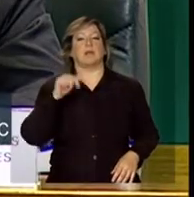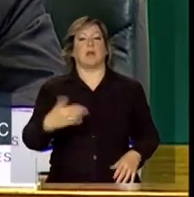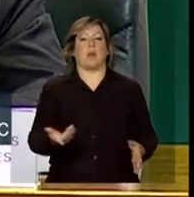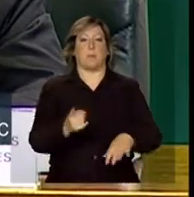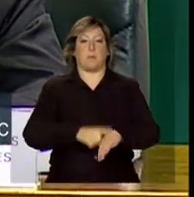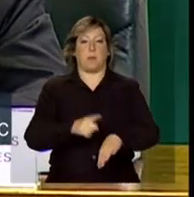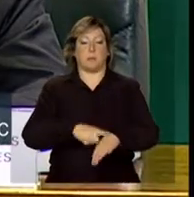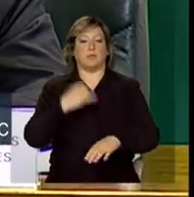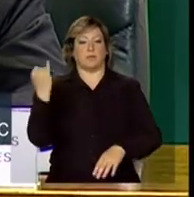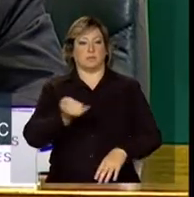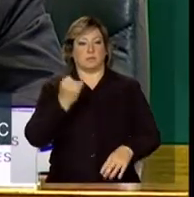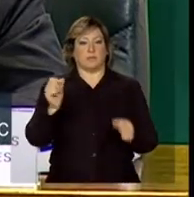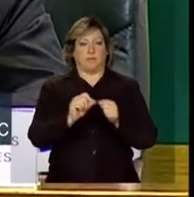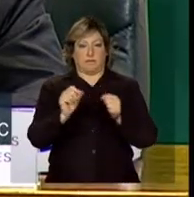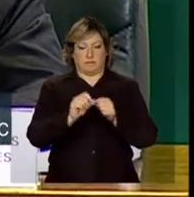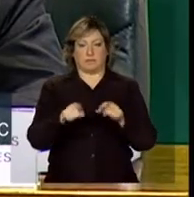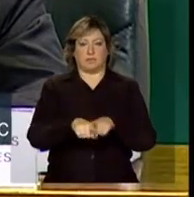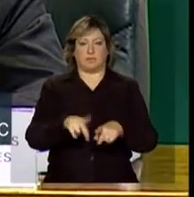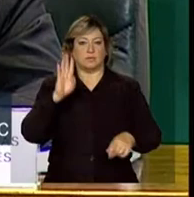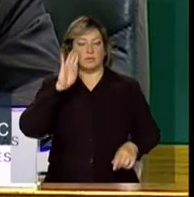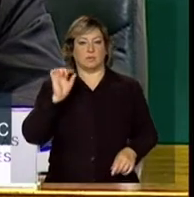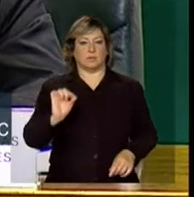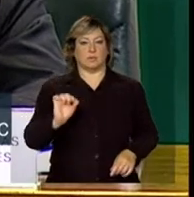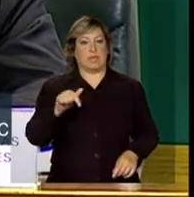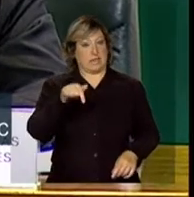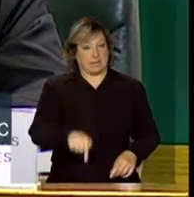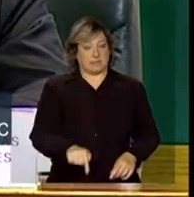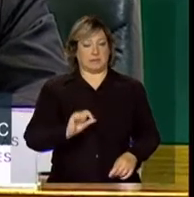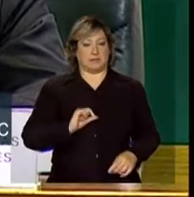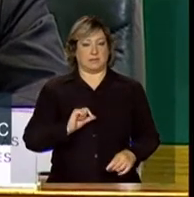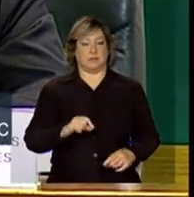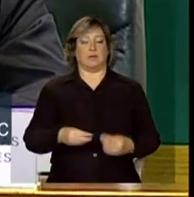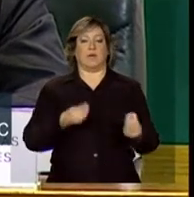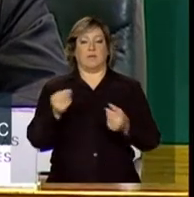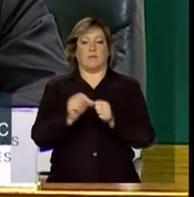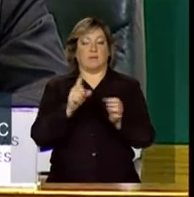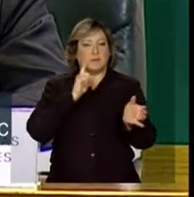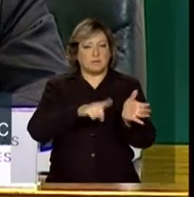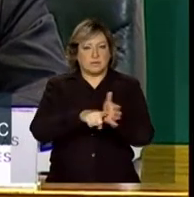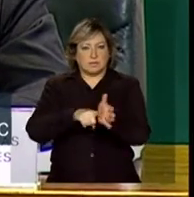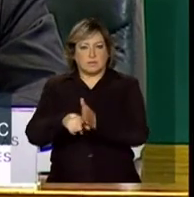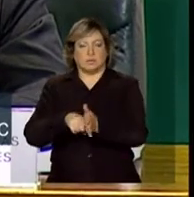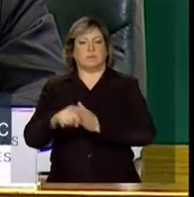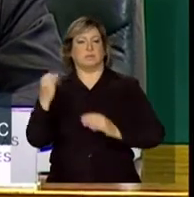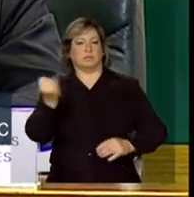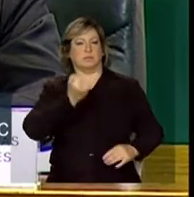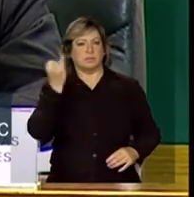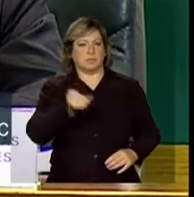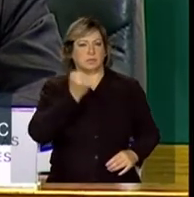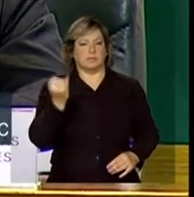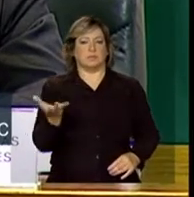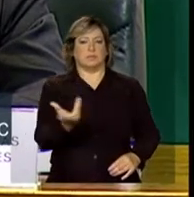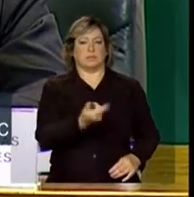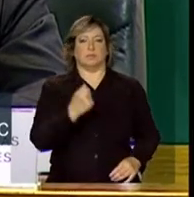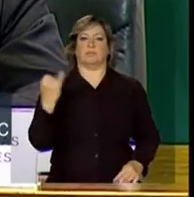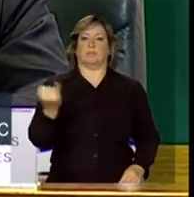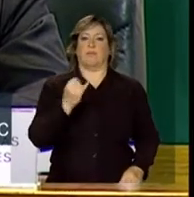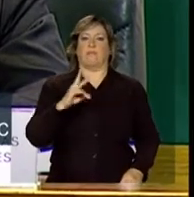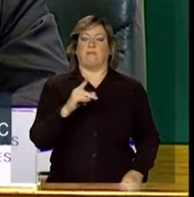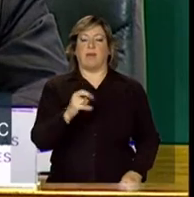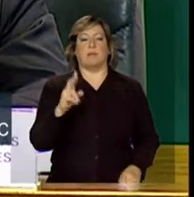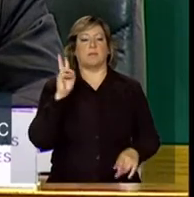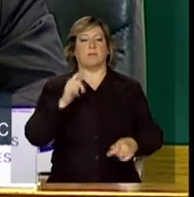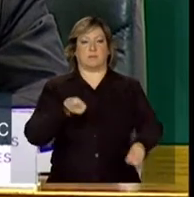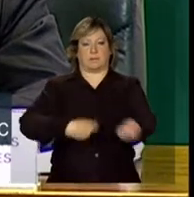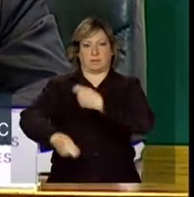consolidado e sistematizada esmapeamento deverá constituir ferramentas de grande utilidade na defesa de interesses